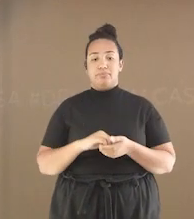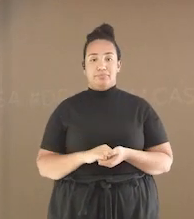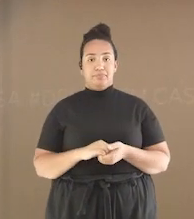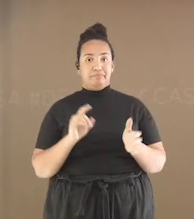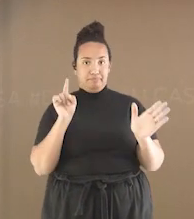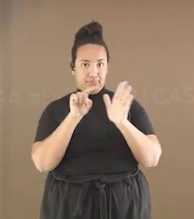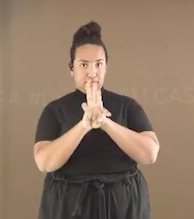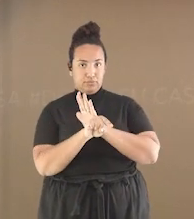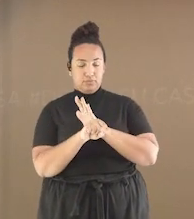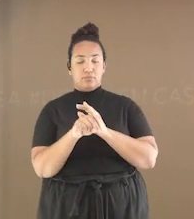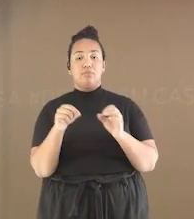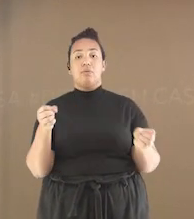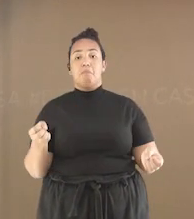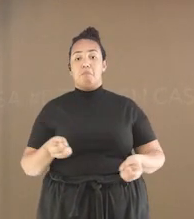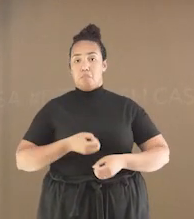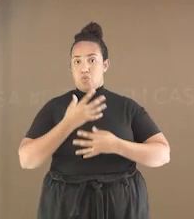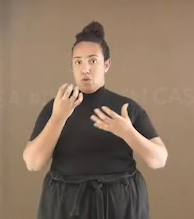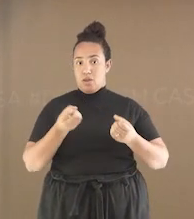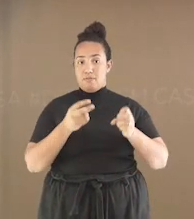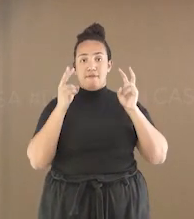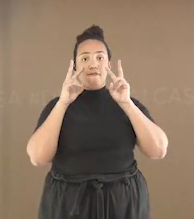um poema visual,